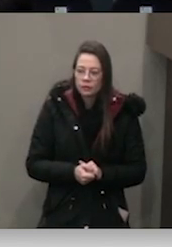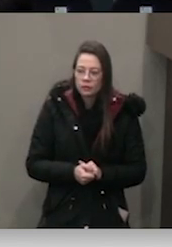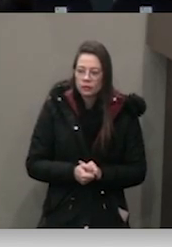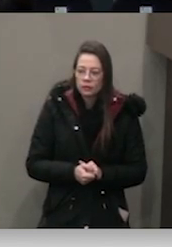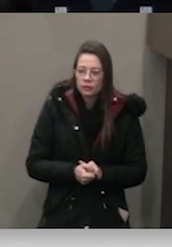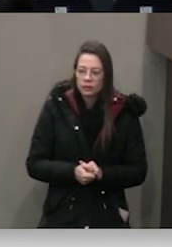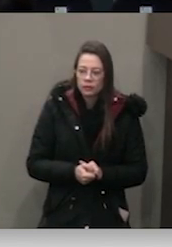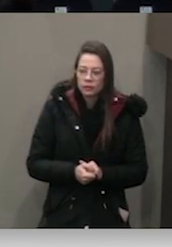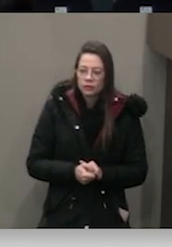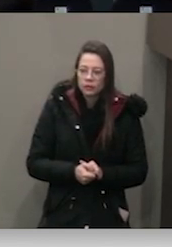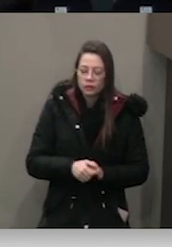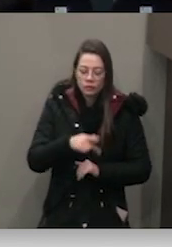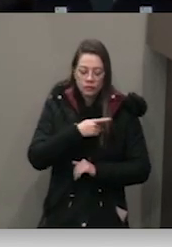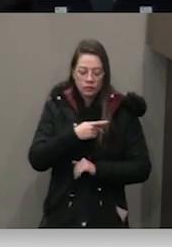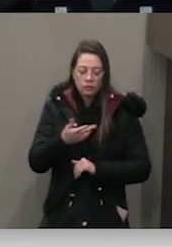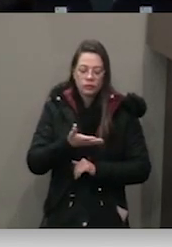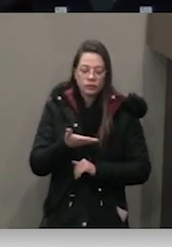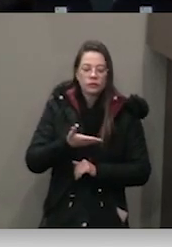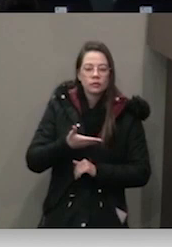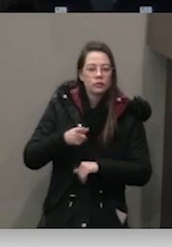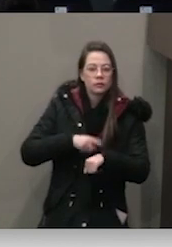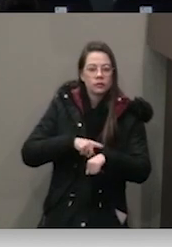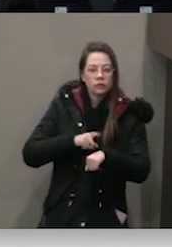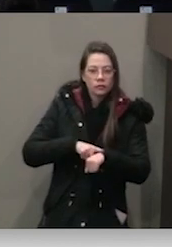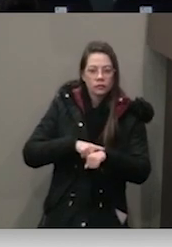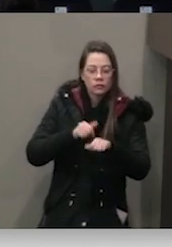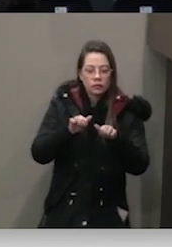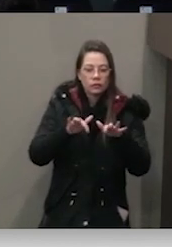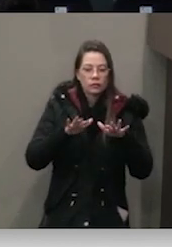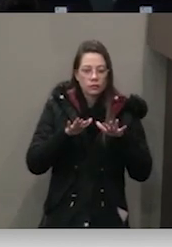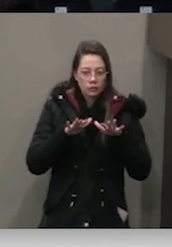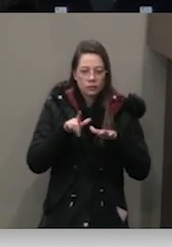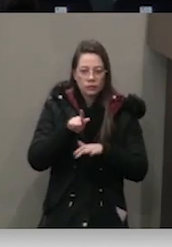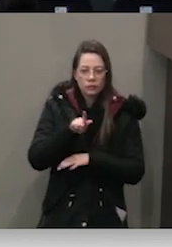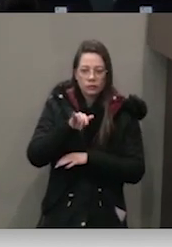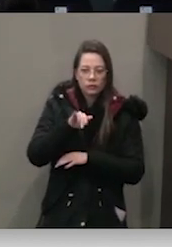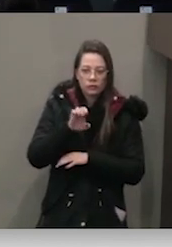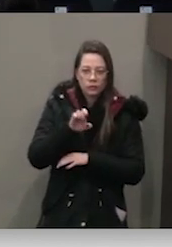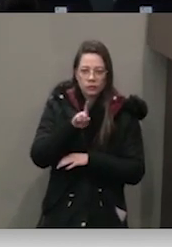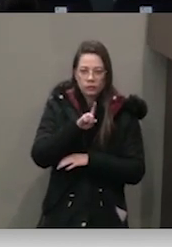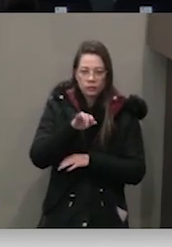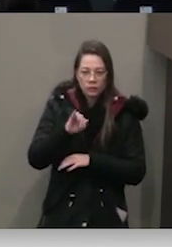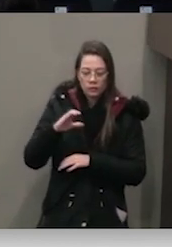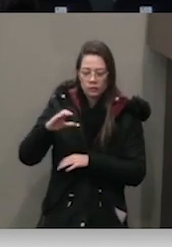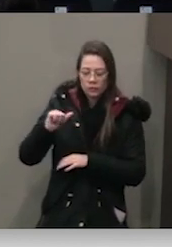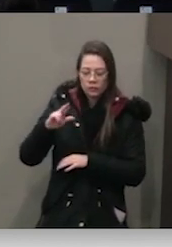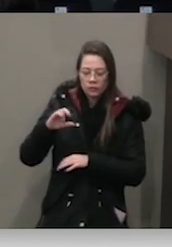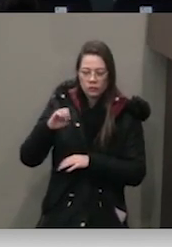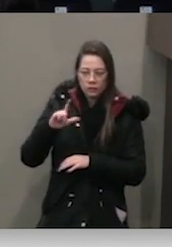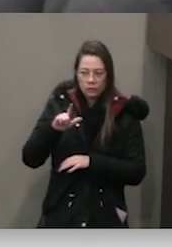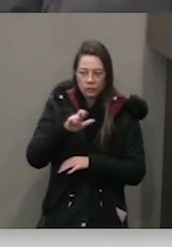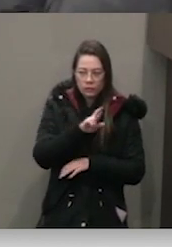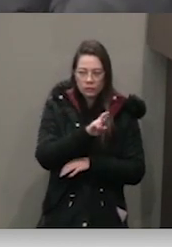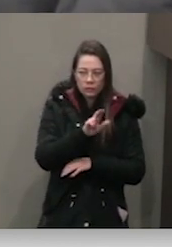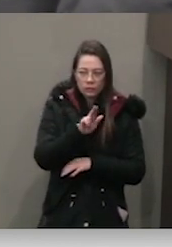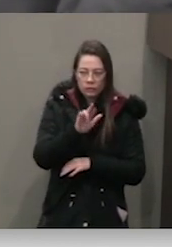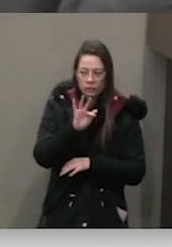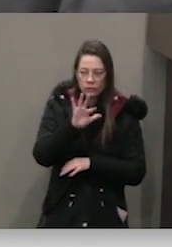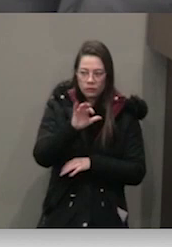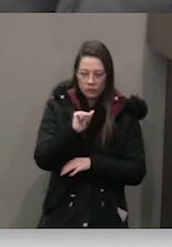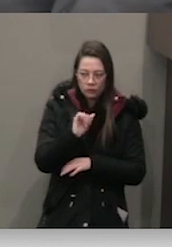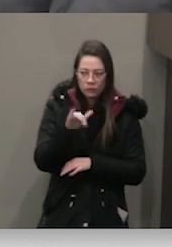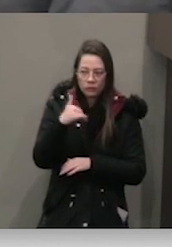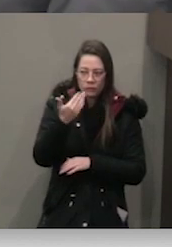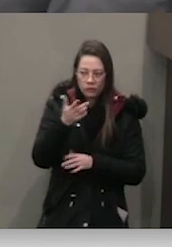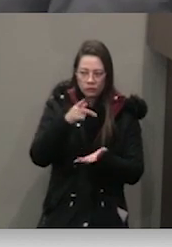Prezada Ada, que preside nesse momento a nossa sessão, Diese, Carol, Rufa. Na verdade, estamos